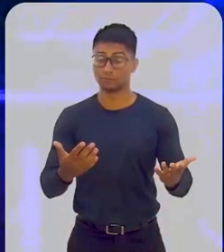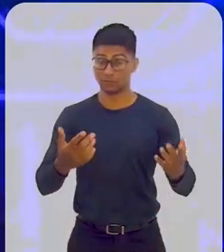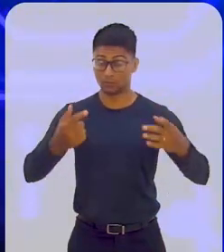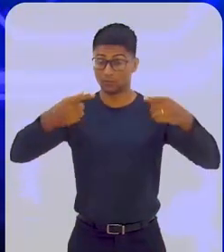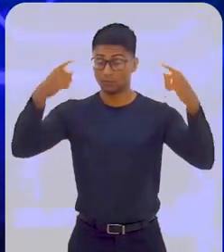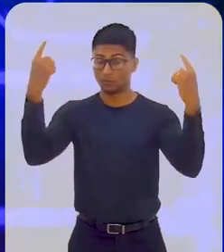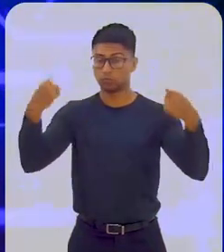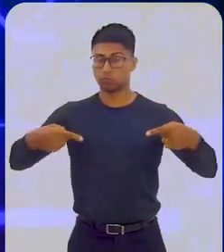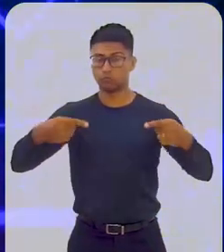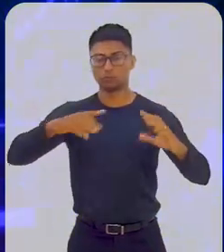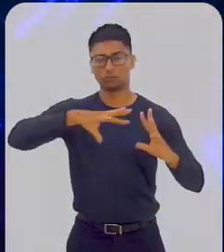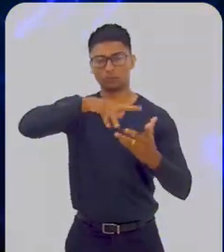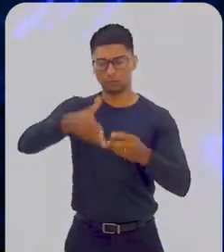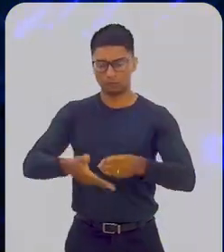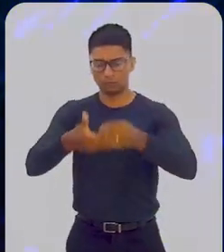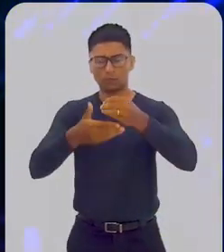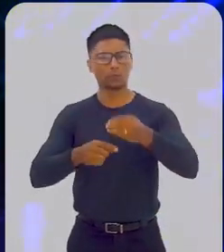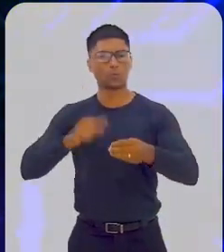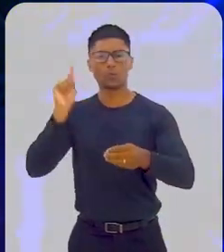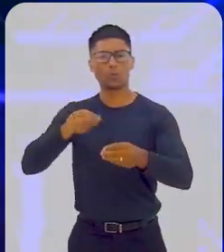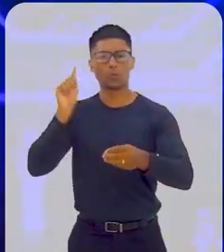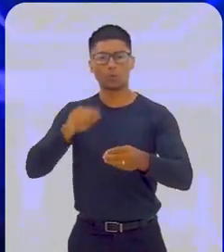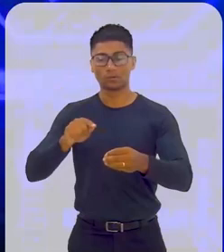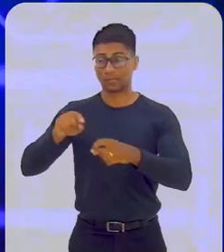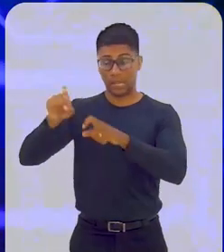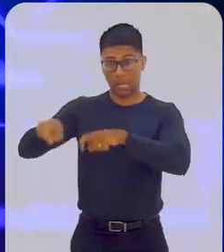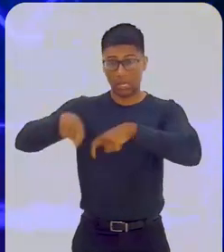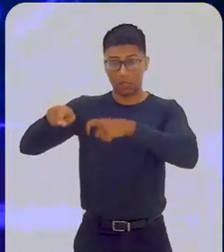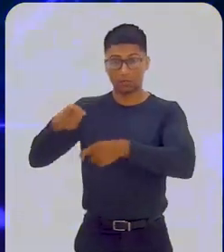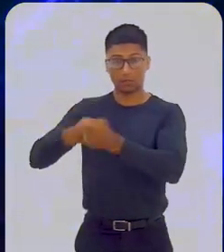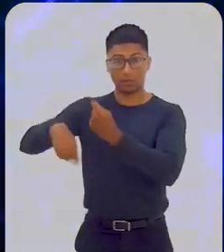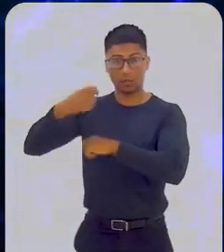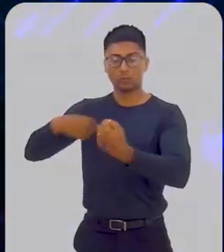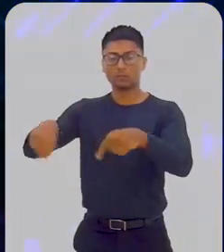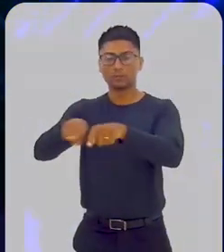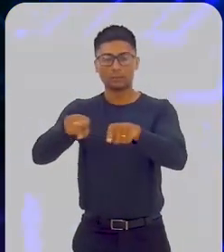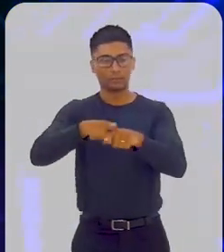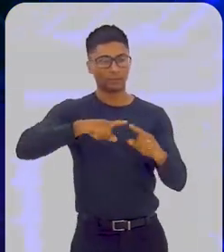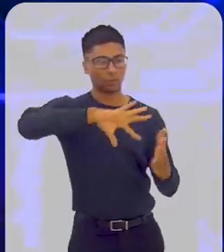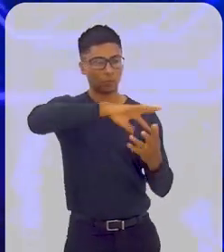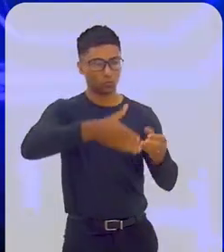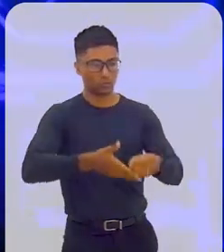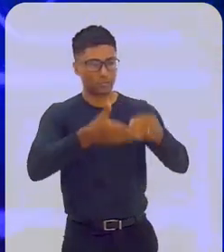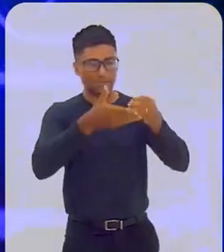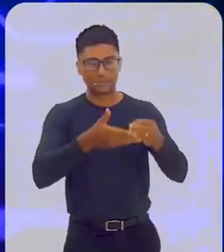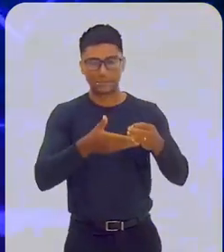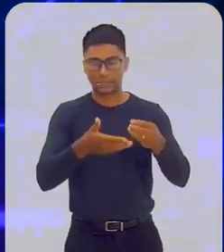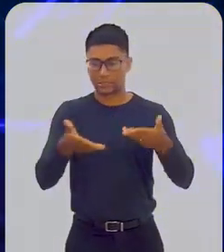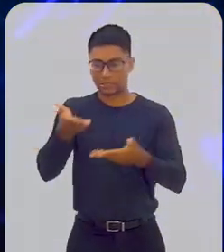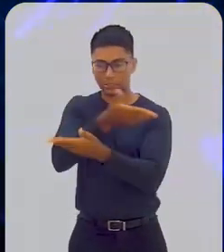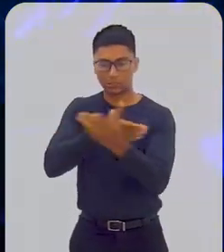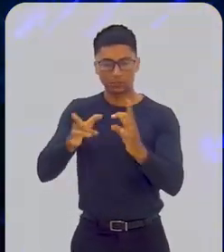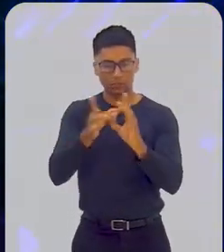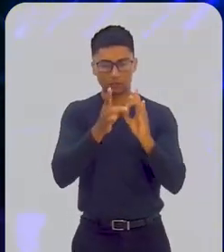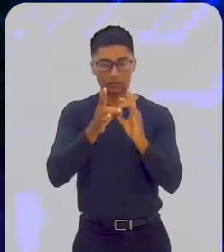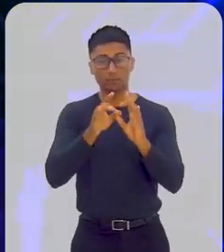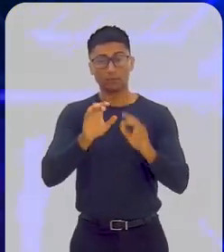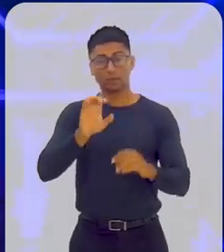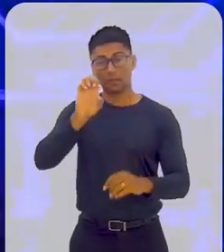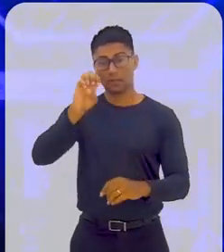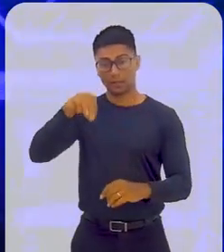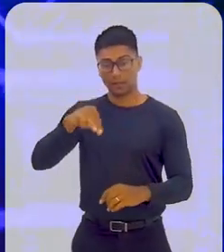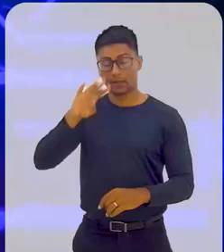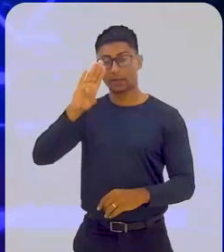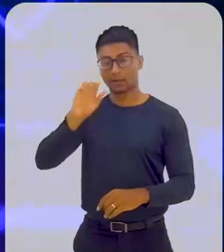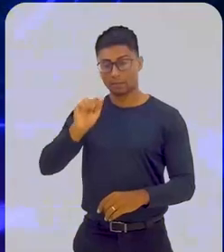Outro grande desafio da sustentabilidade é aliar o agronegócio às práticas sustentáveis, trabalho já realizado pela